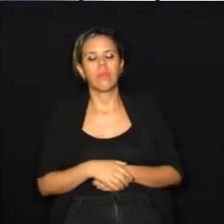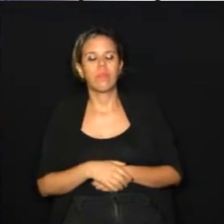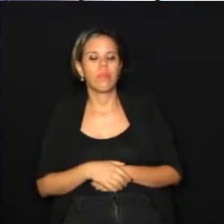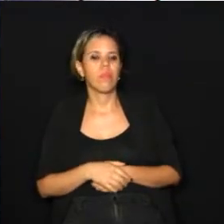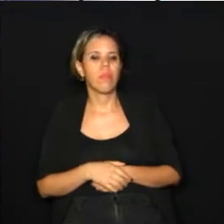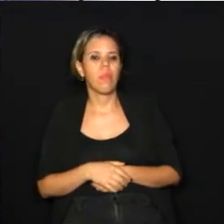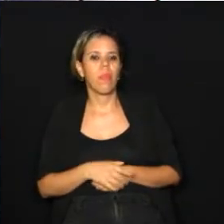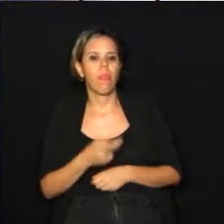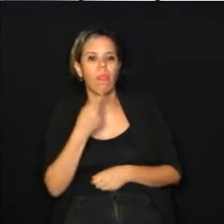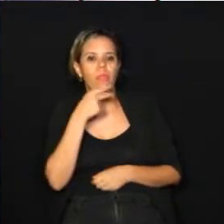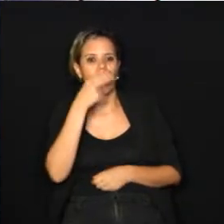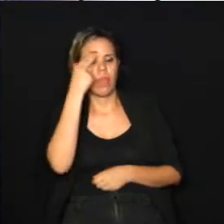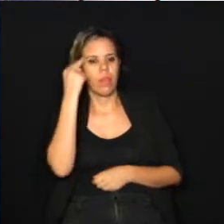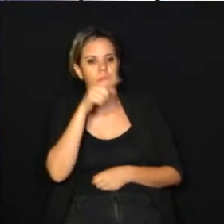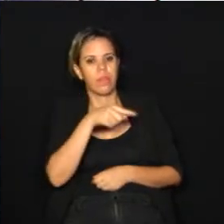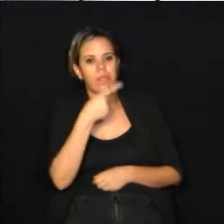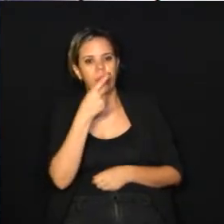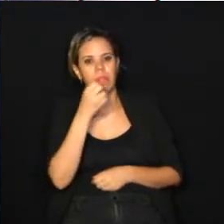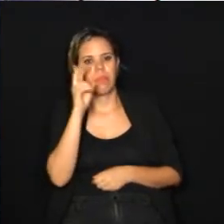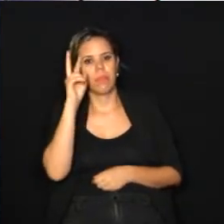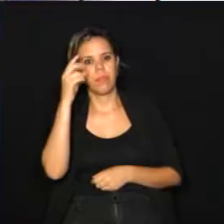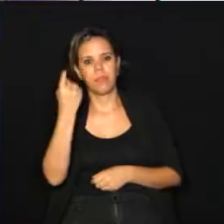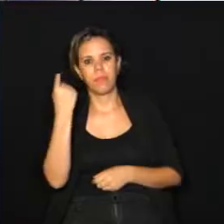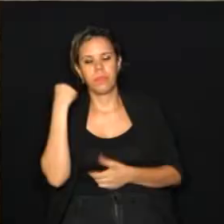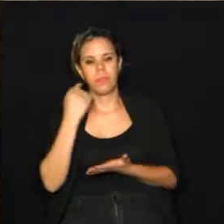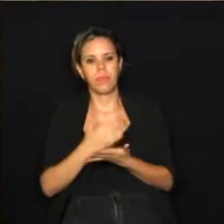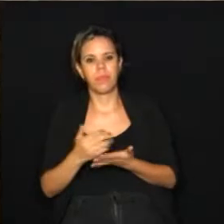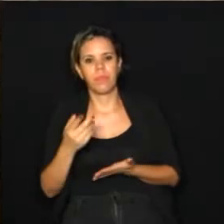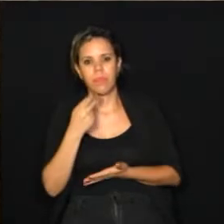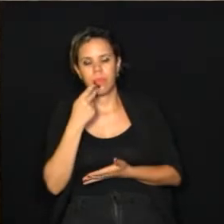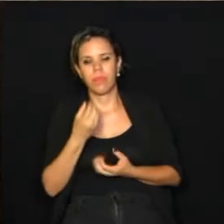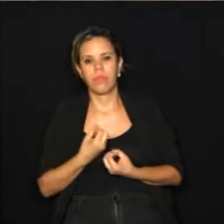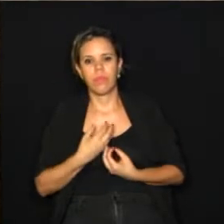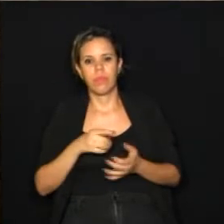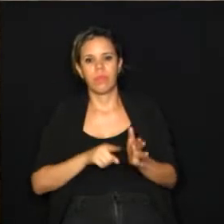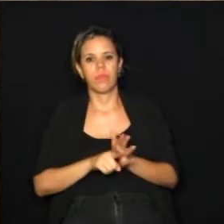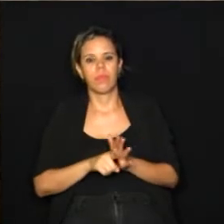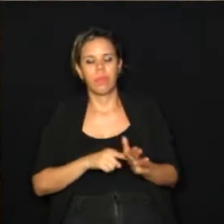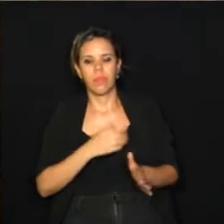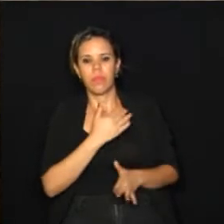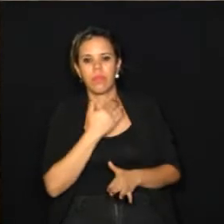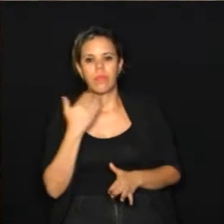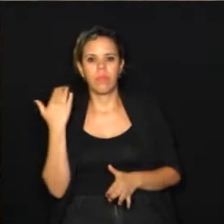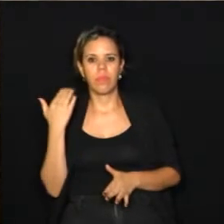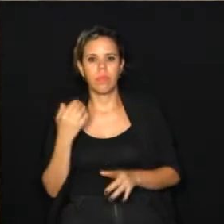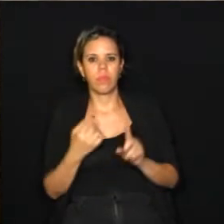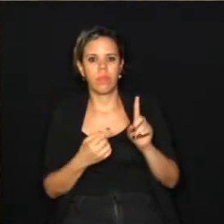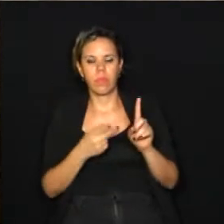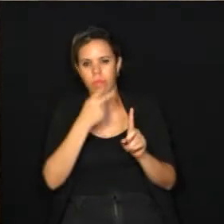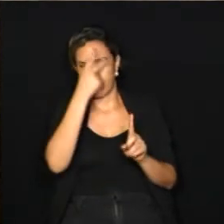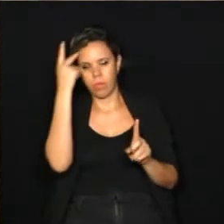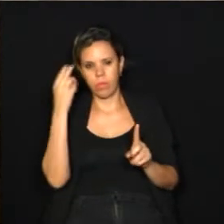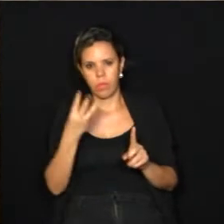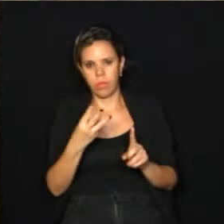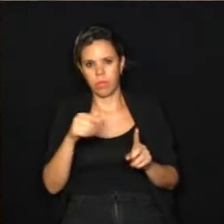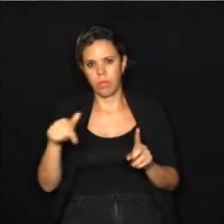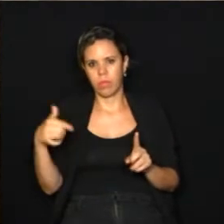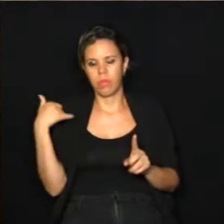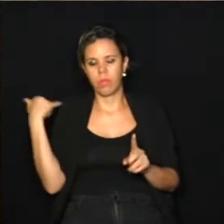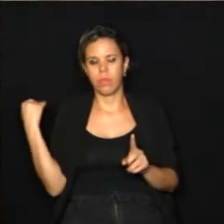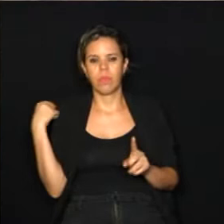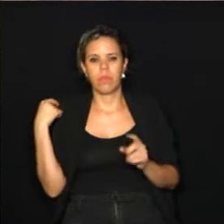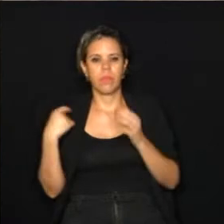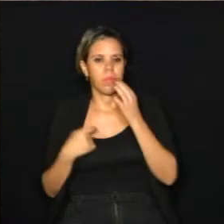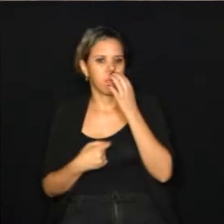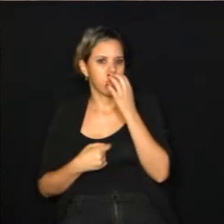sobre isso, o Gabriel lembrou bem, lá no início, quando a gente falou dos dados, da morte, por exemplo, de uma pessoa de 37 anos.